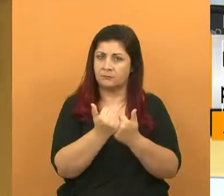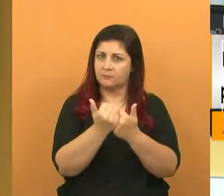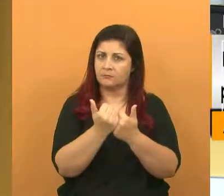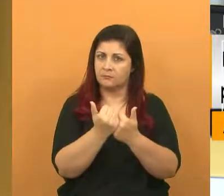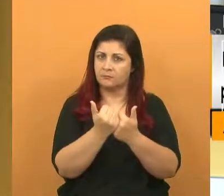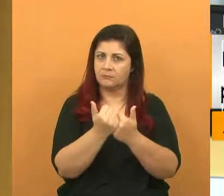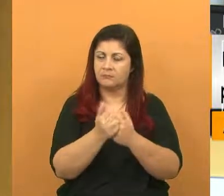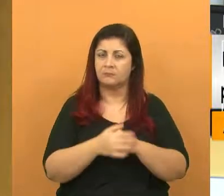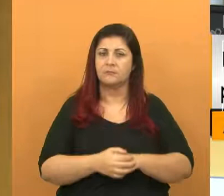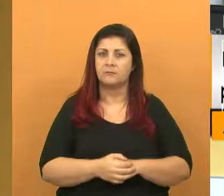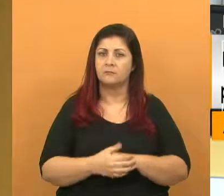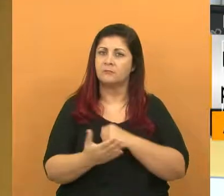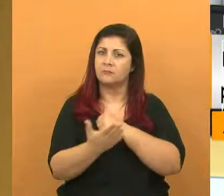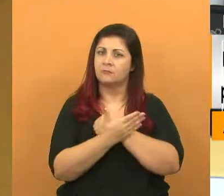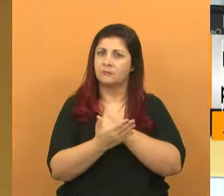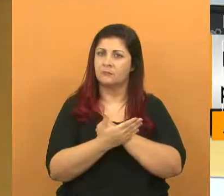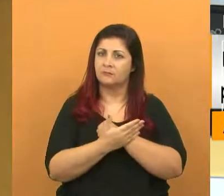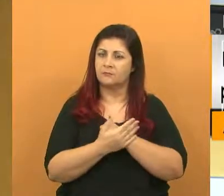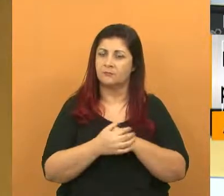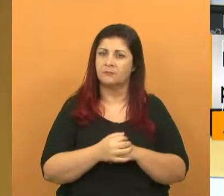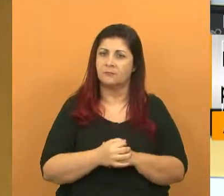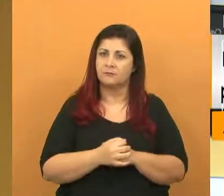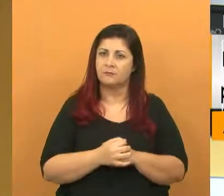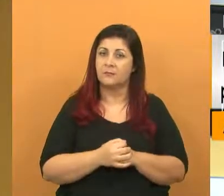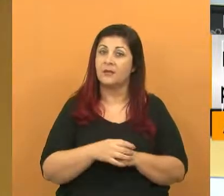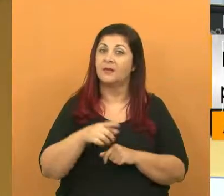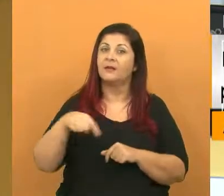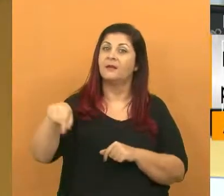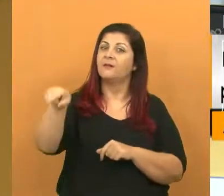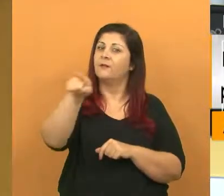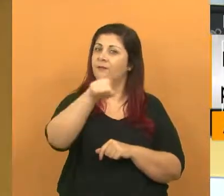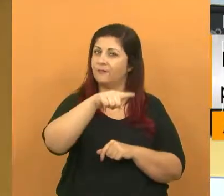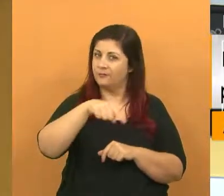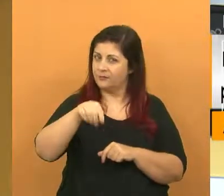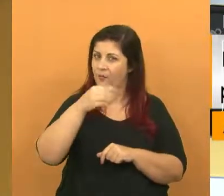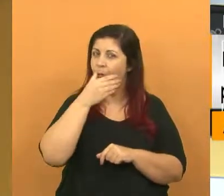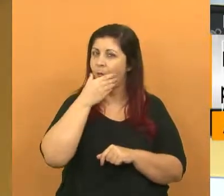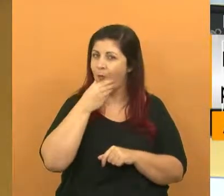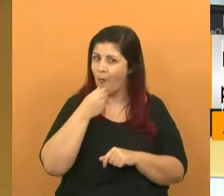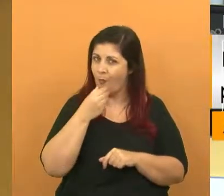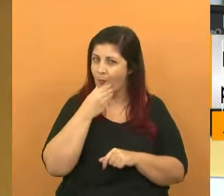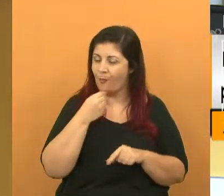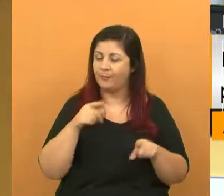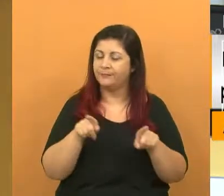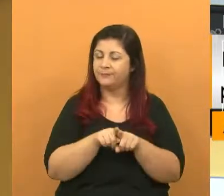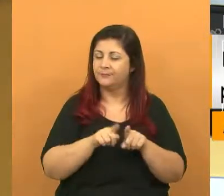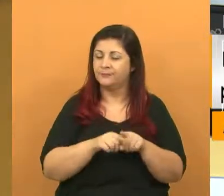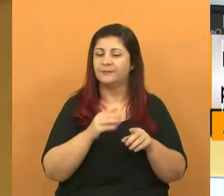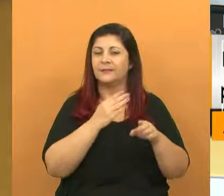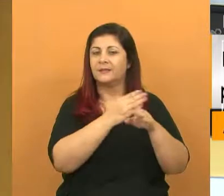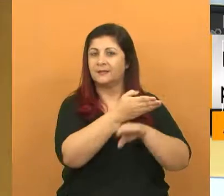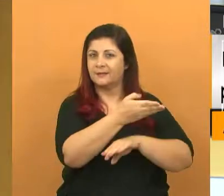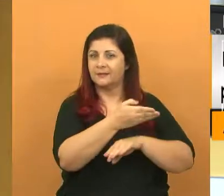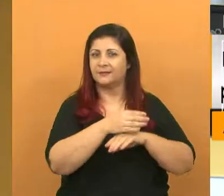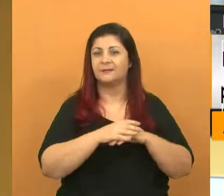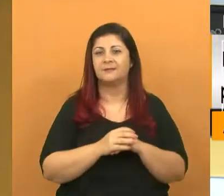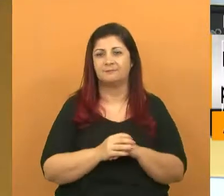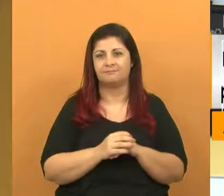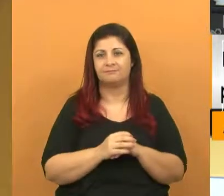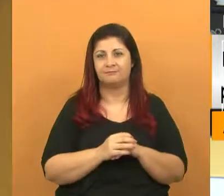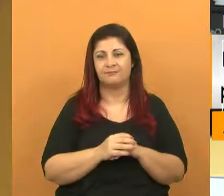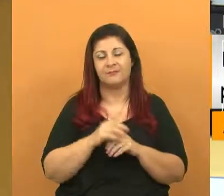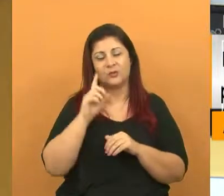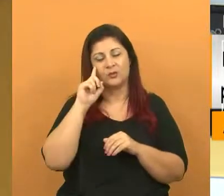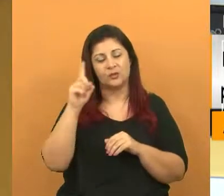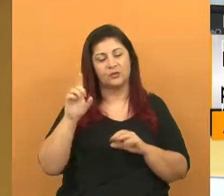colaboração e a estadia dos nobres colegas também e outros homens no dia de